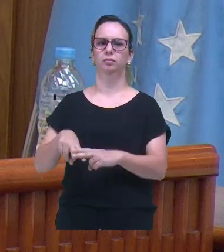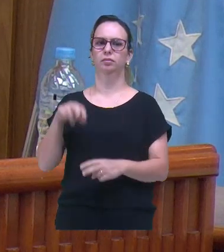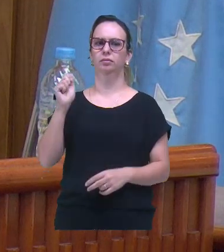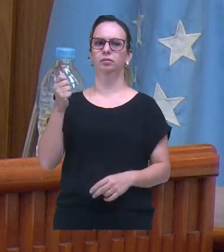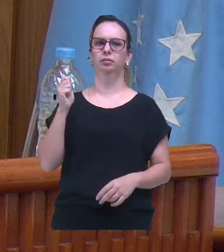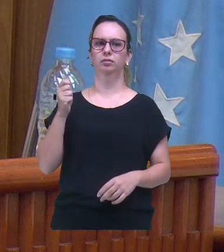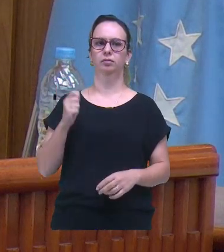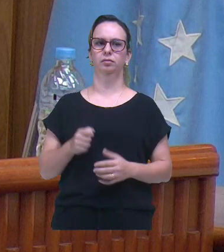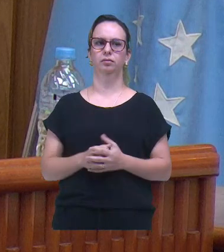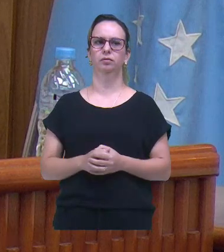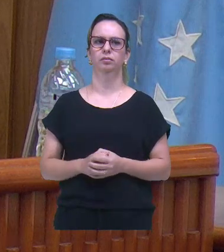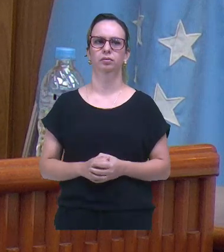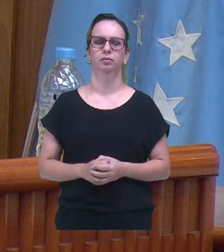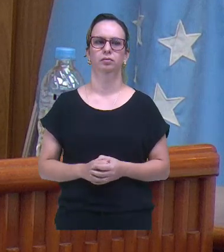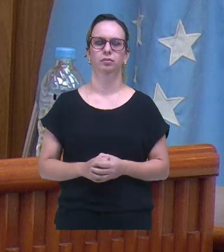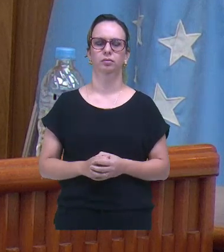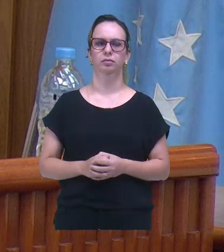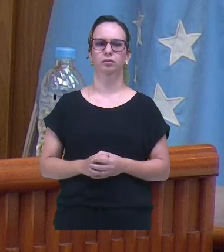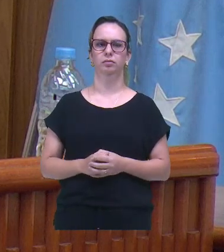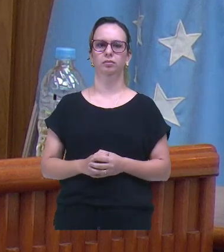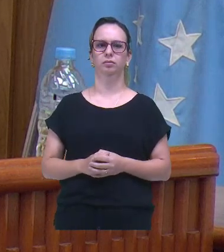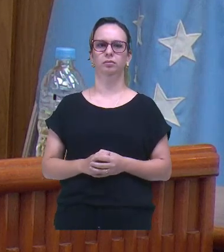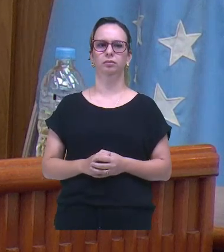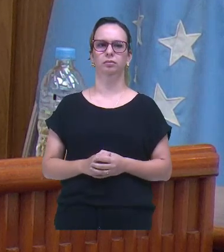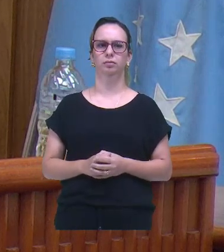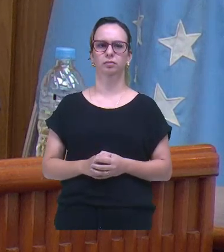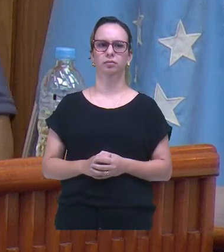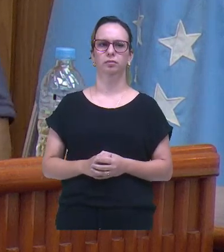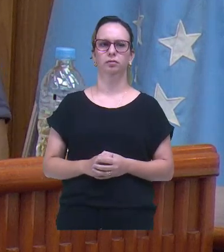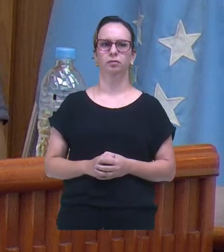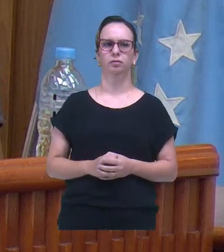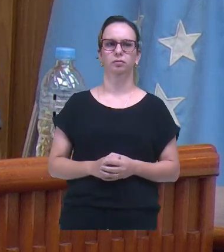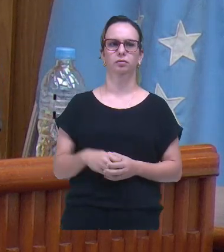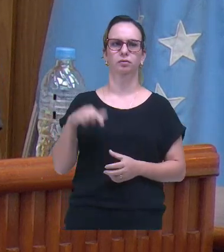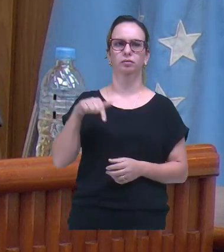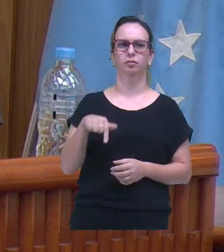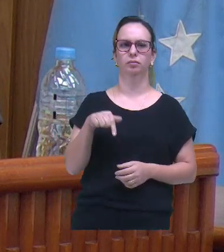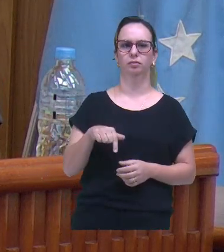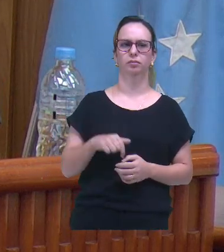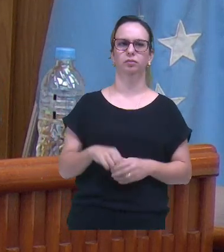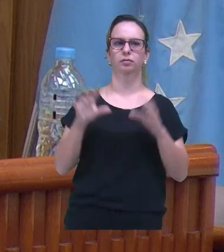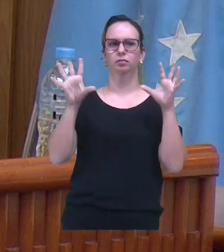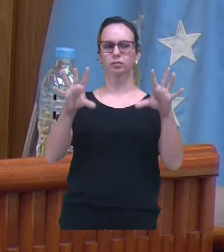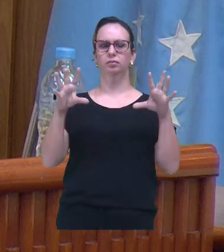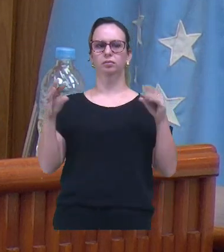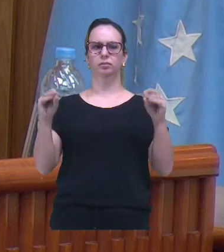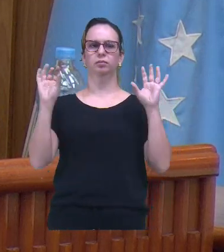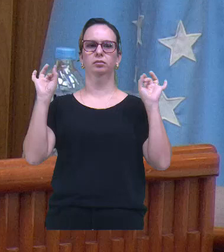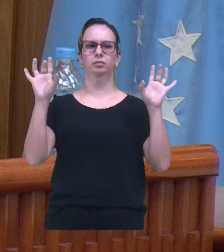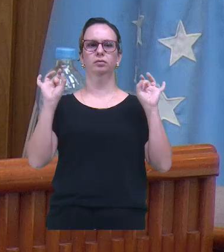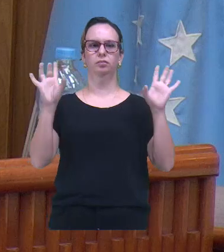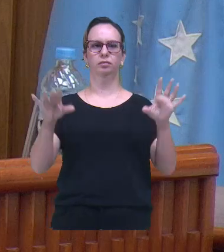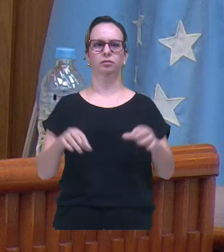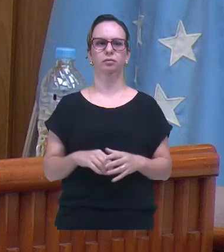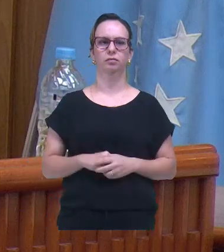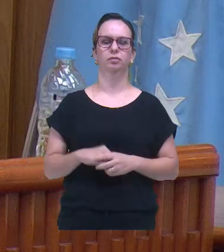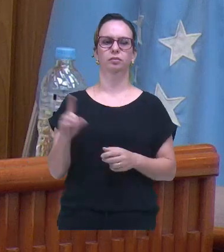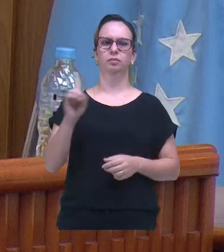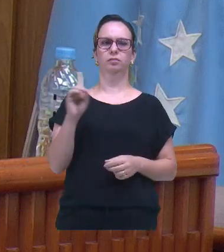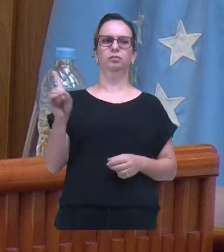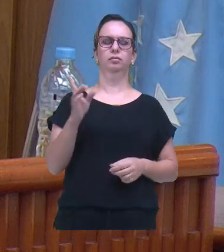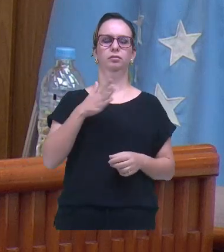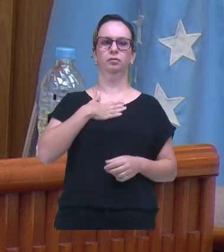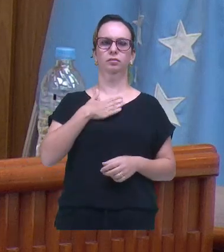do anexo penitenciário de Assis. Hoje é uma noite muito especial, não só para mim,